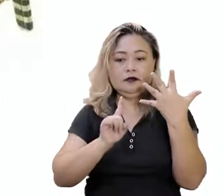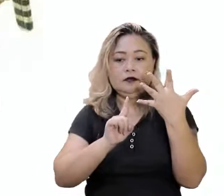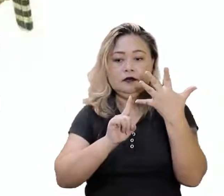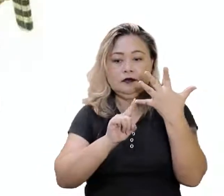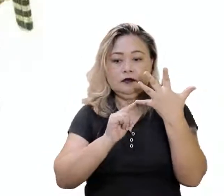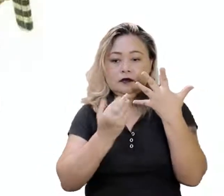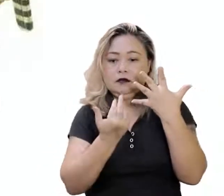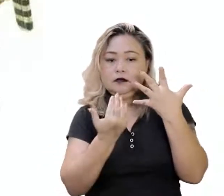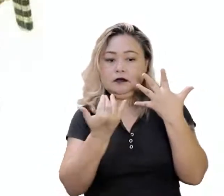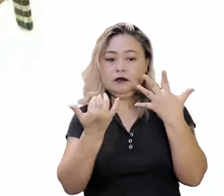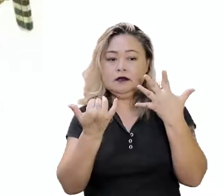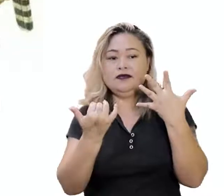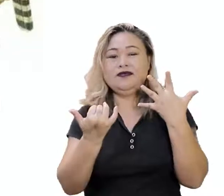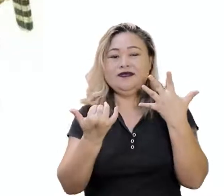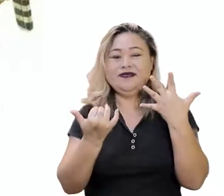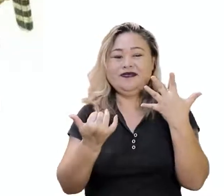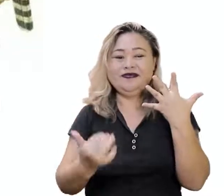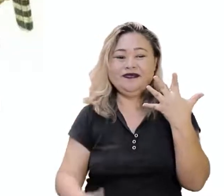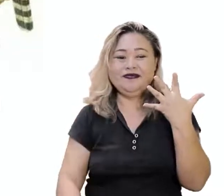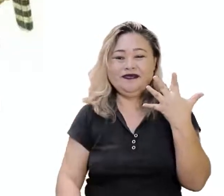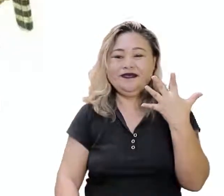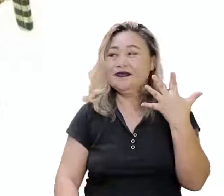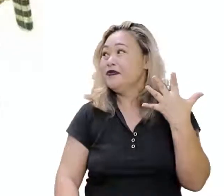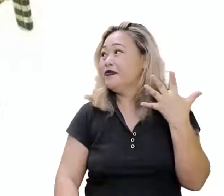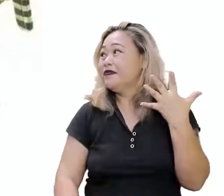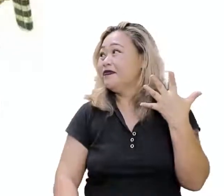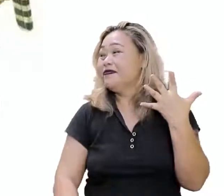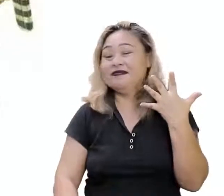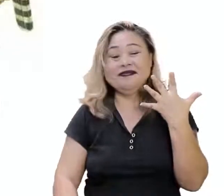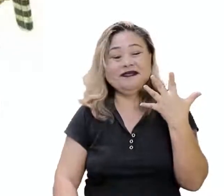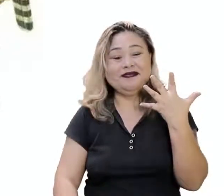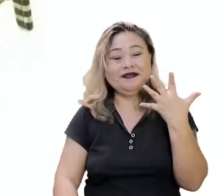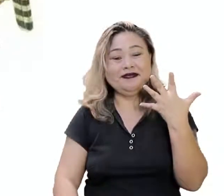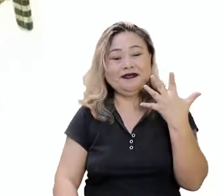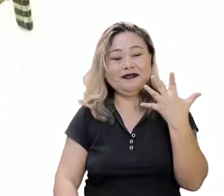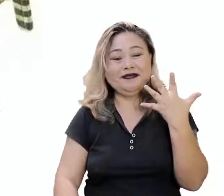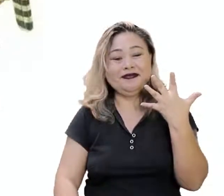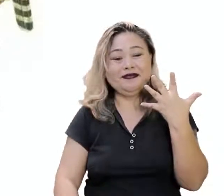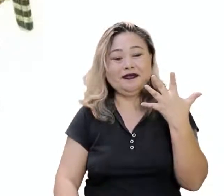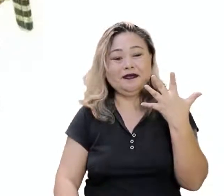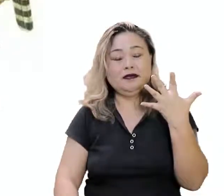seta, olha aí, tem gente que é assim.